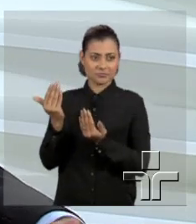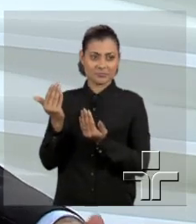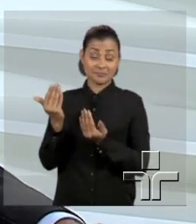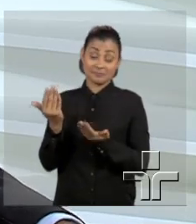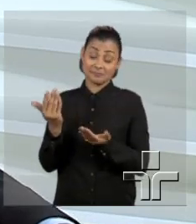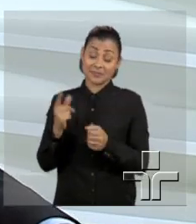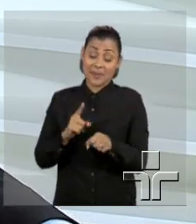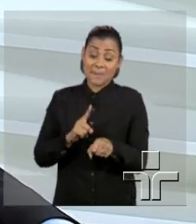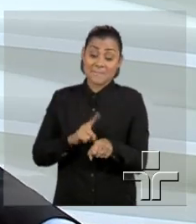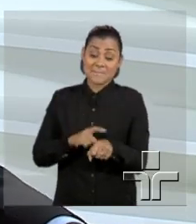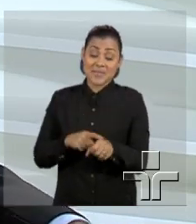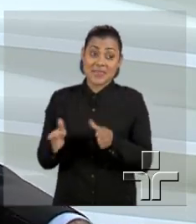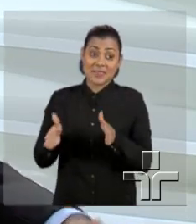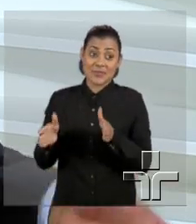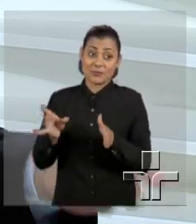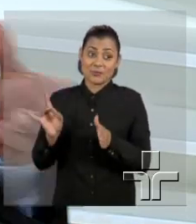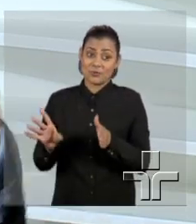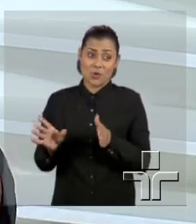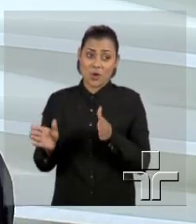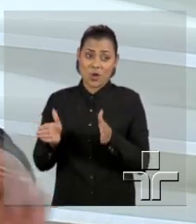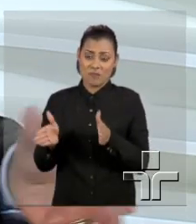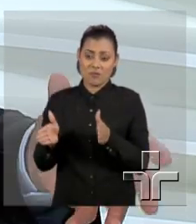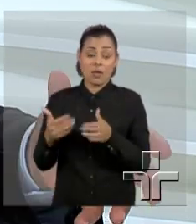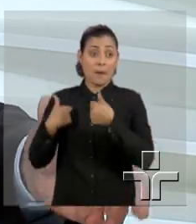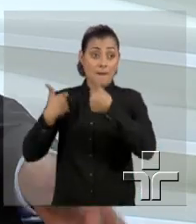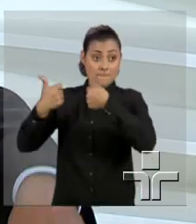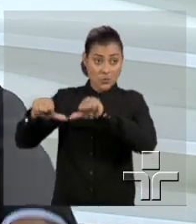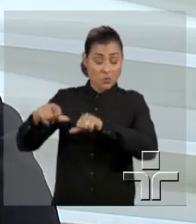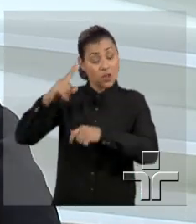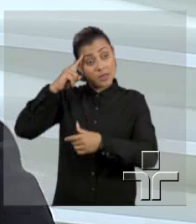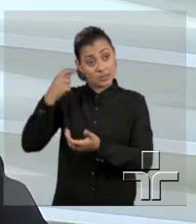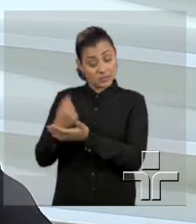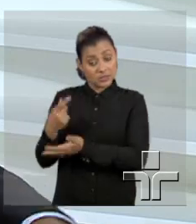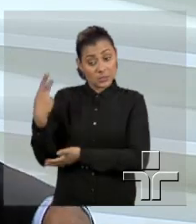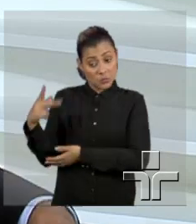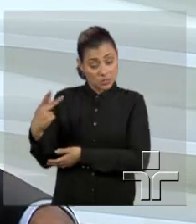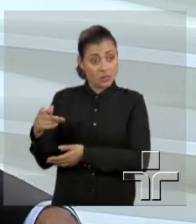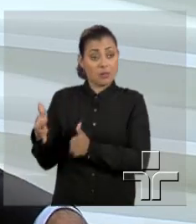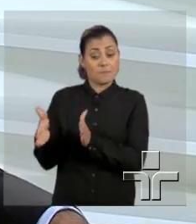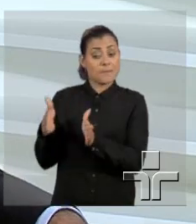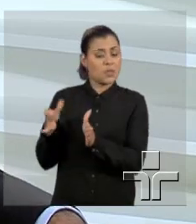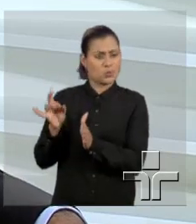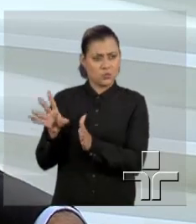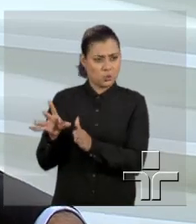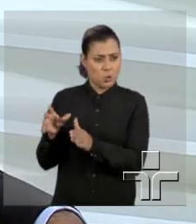provisória, prefacial, aligerada como é toda decisão cautelar,